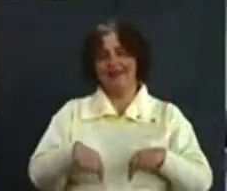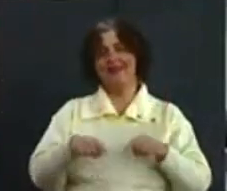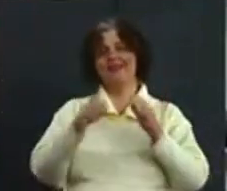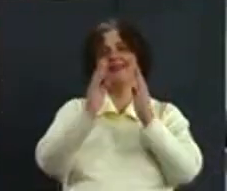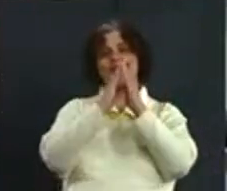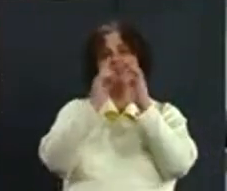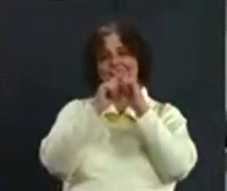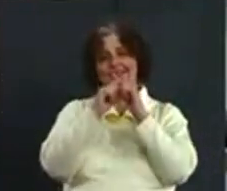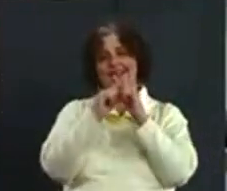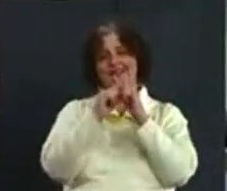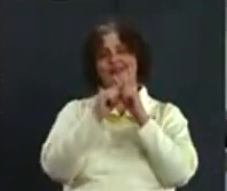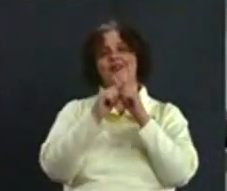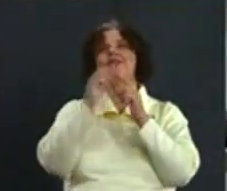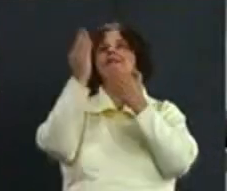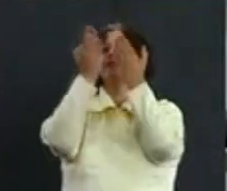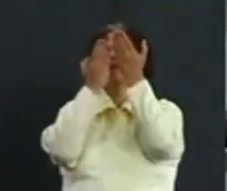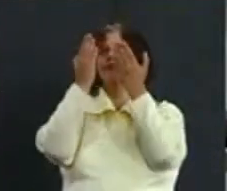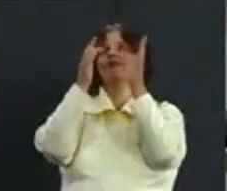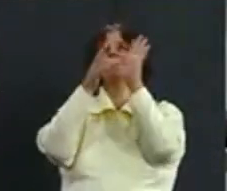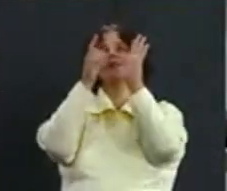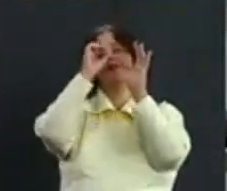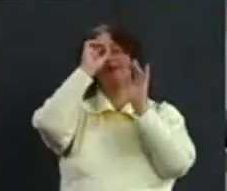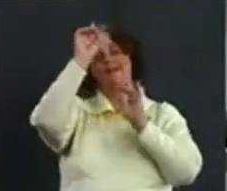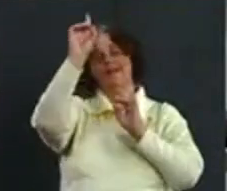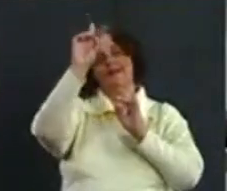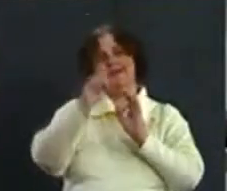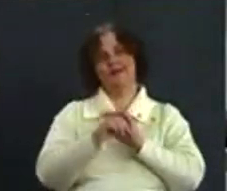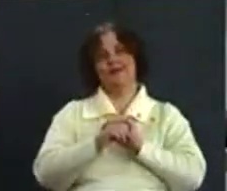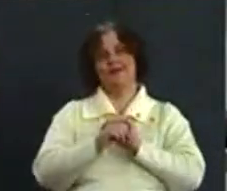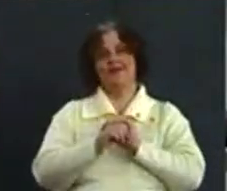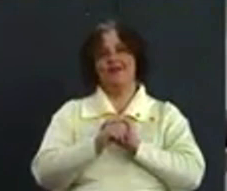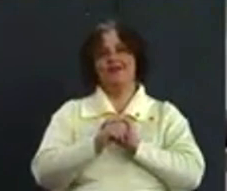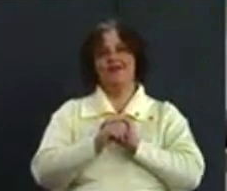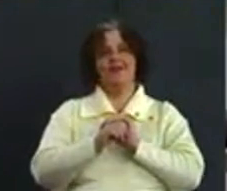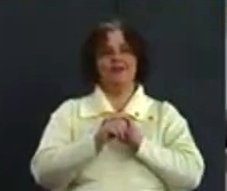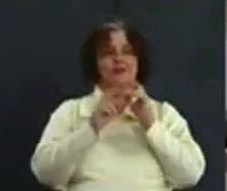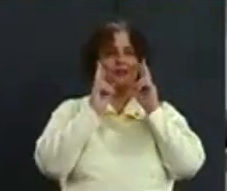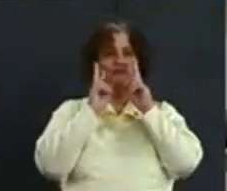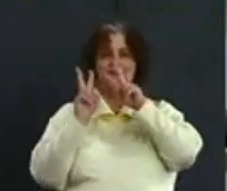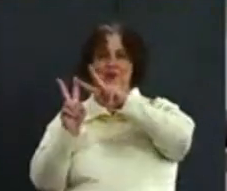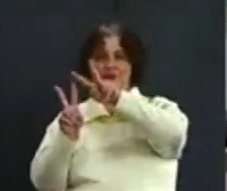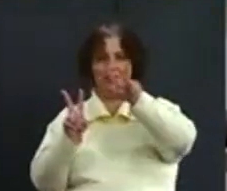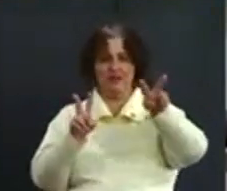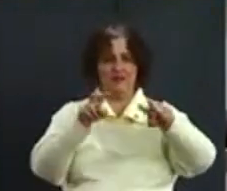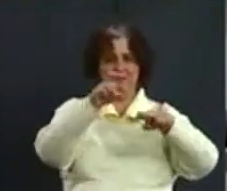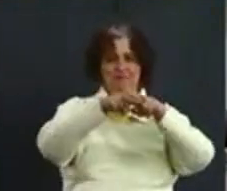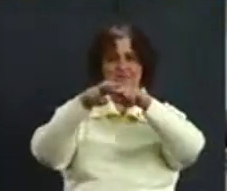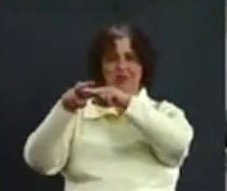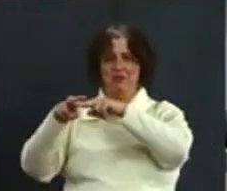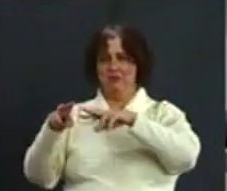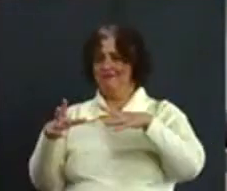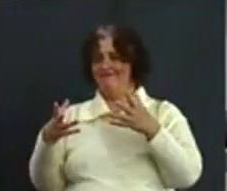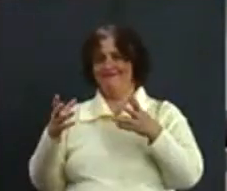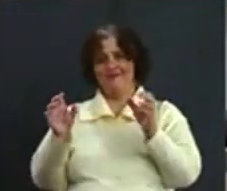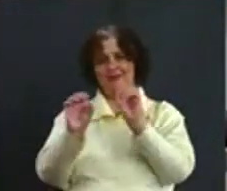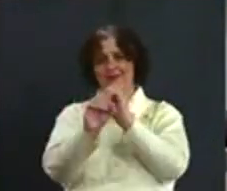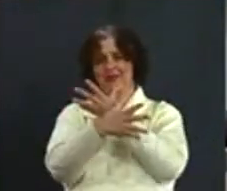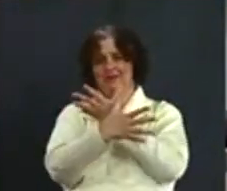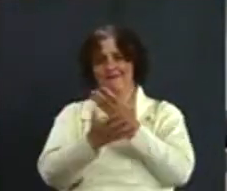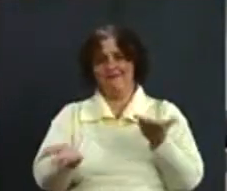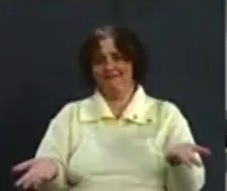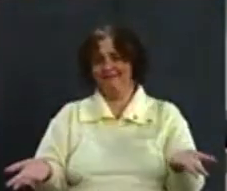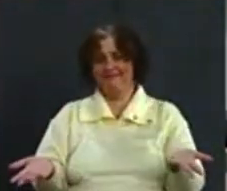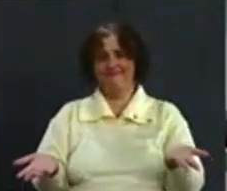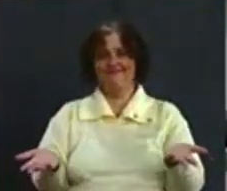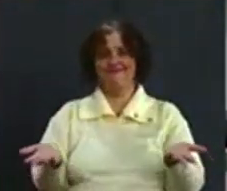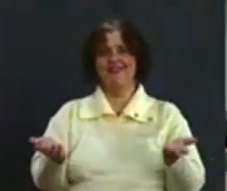como está acontecendo nessa manhã, mais uma vez, olhamos esses bancos, essas cadeiras vazias e sentimos saudades de cada um de